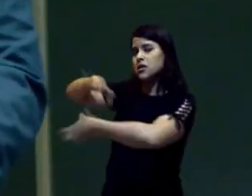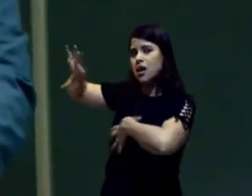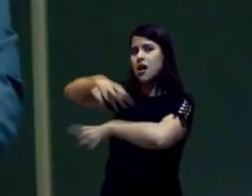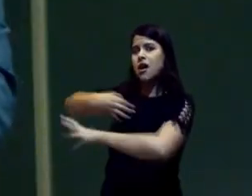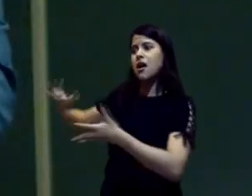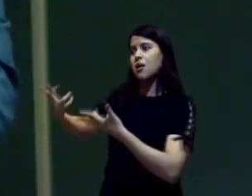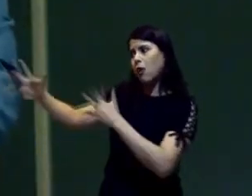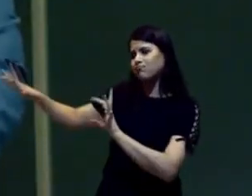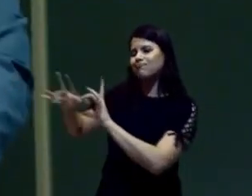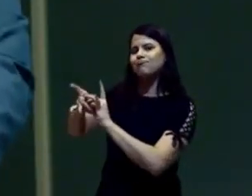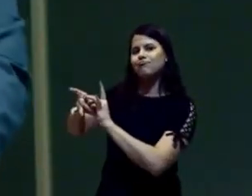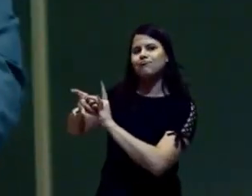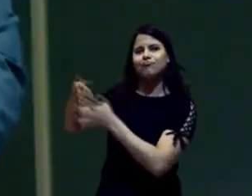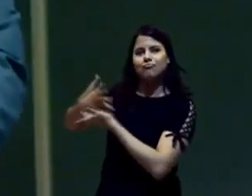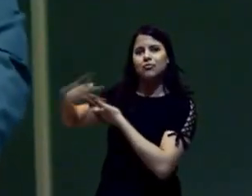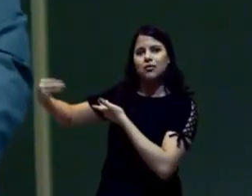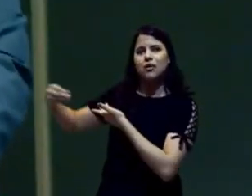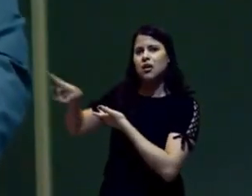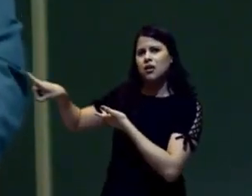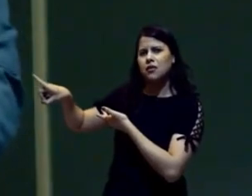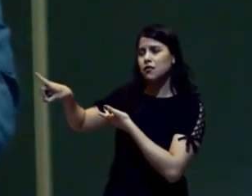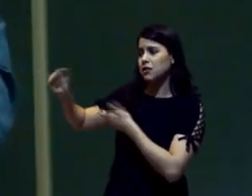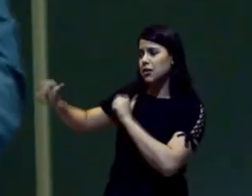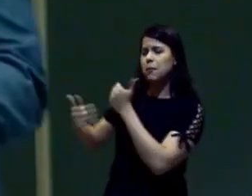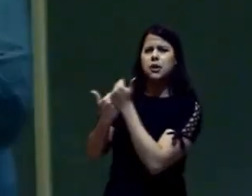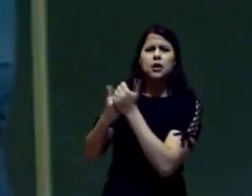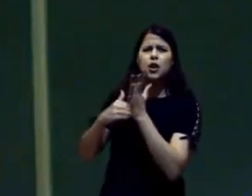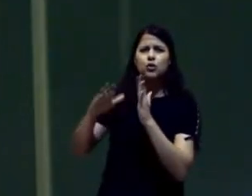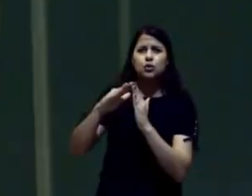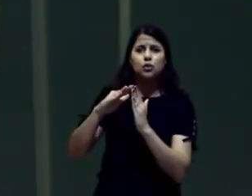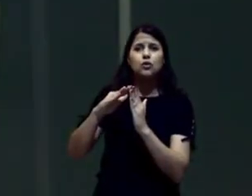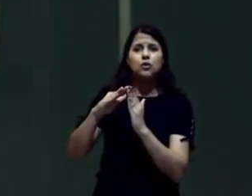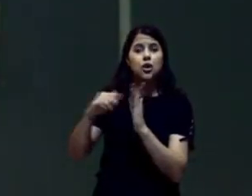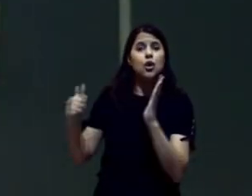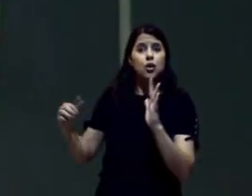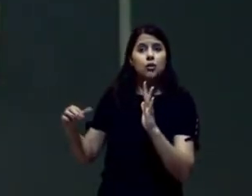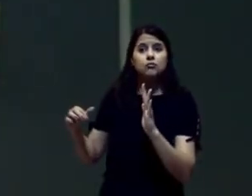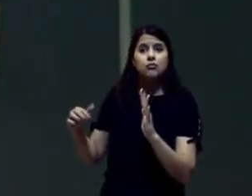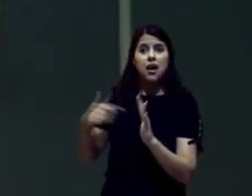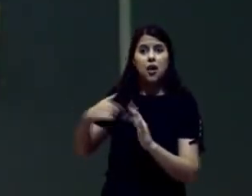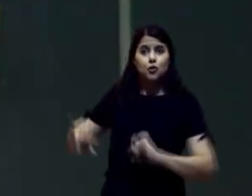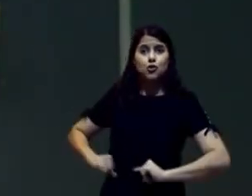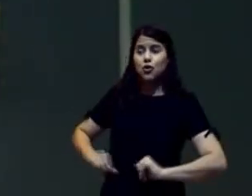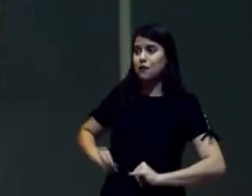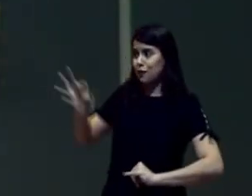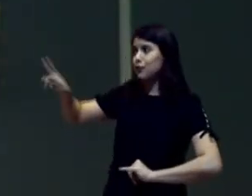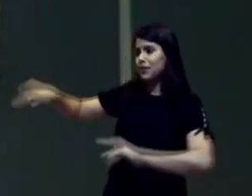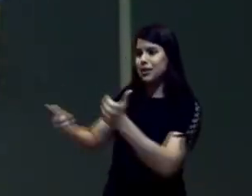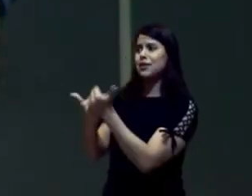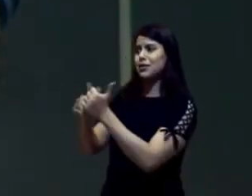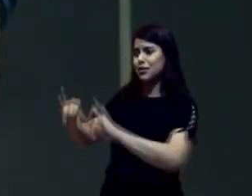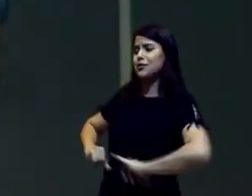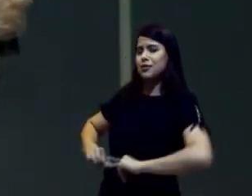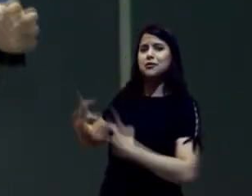segue o meu exemplo, você vai me suceder em tudo, inclusive na participação dos sofrimentos